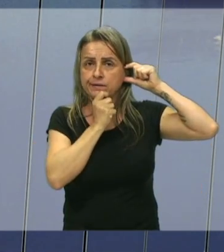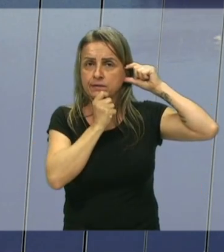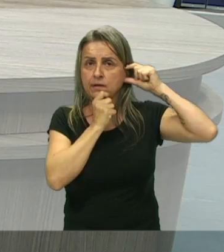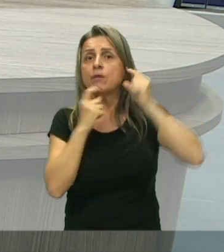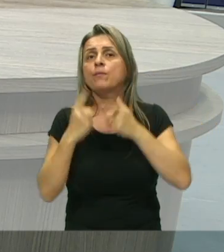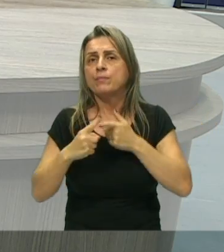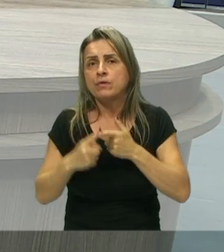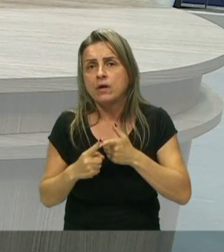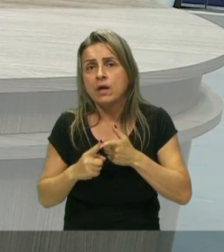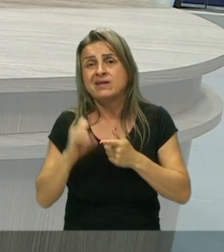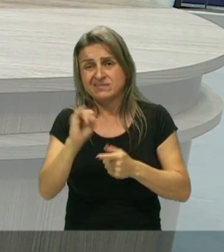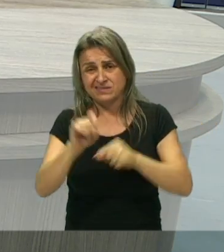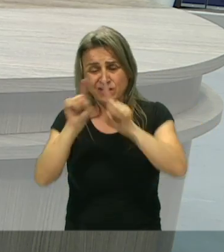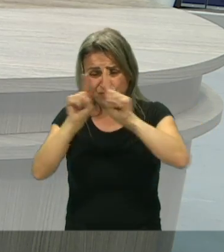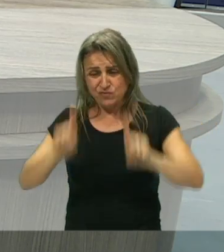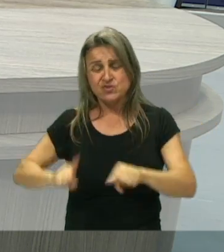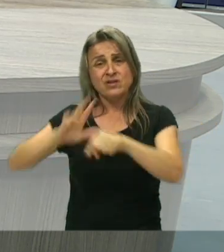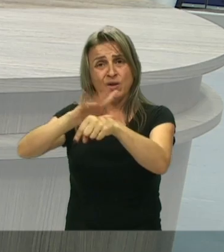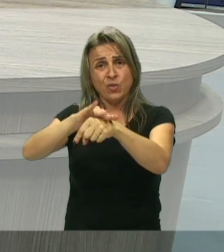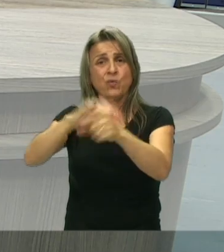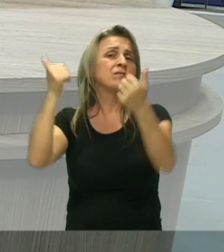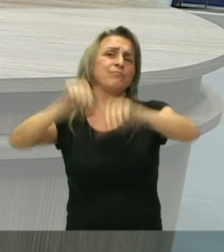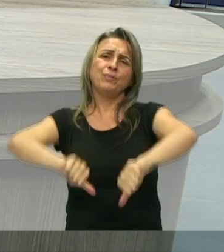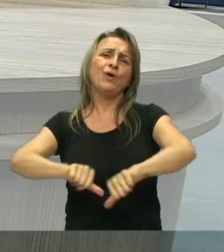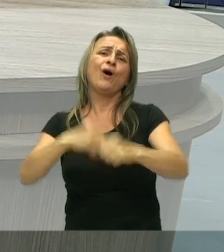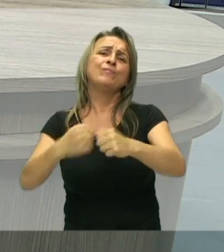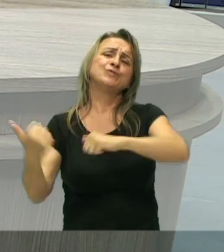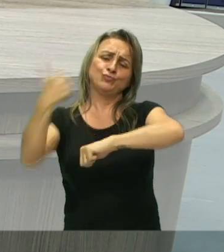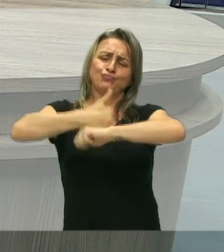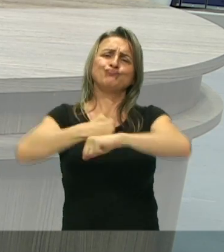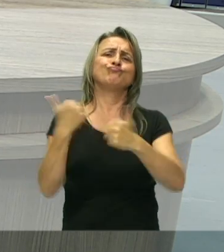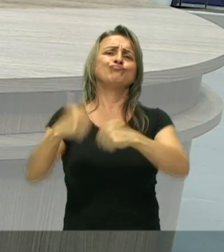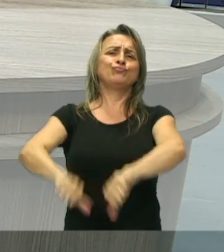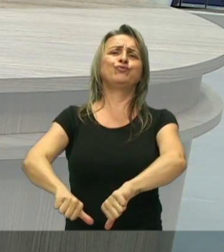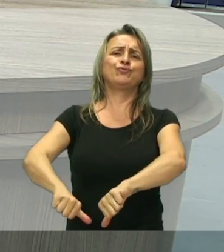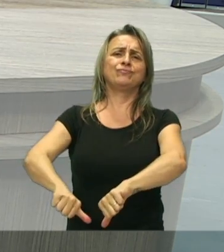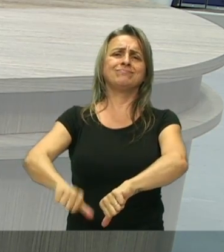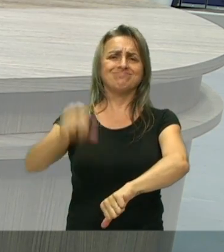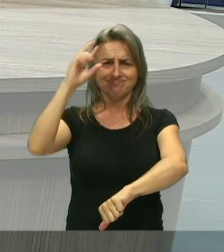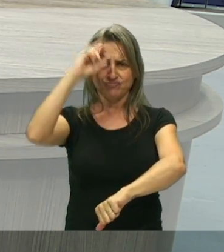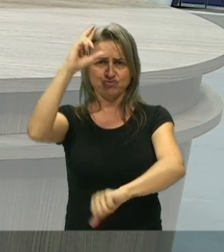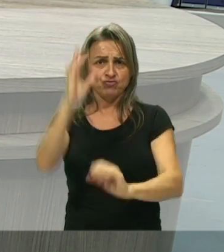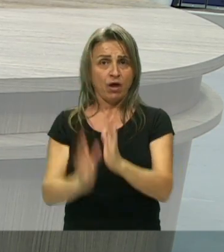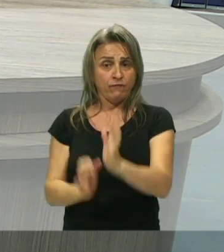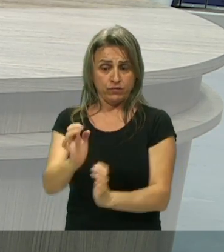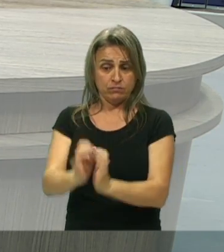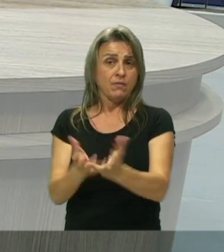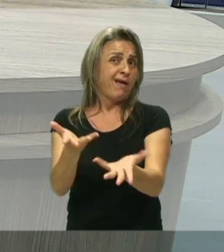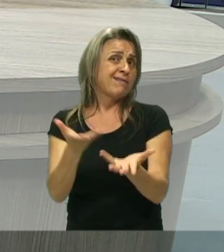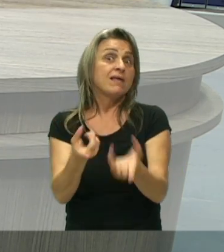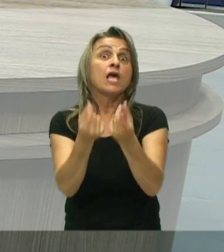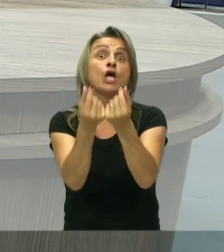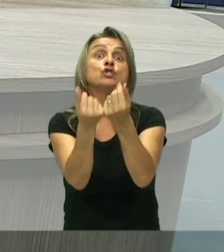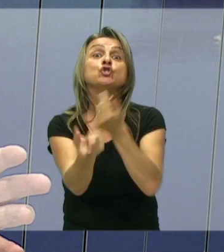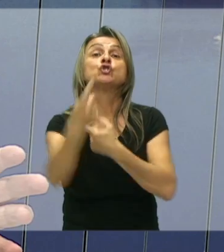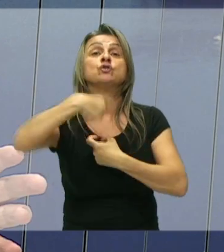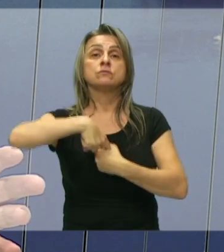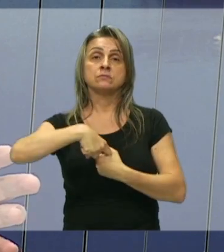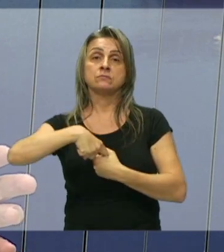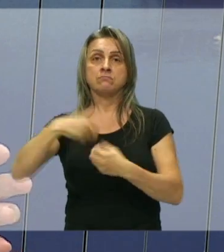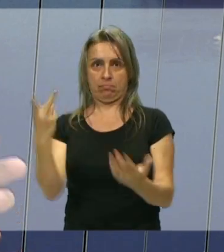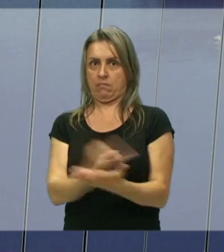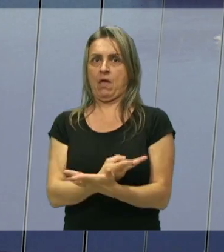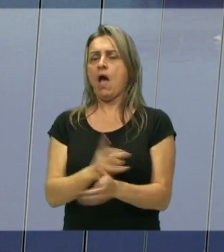serviço aberto, ele vai ter que colocar uma outra pessoa no lugar. Então o empresário, ele quer o recurso financeiro, ele não está errado em querer